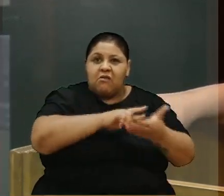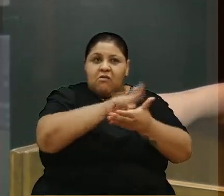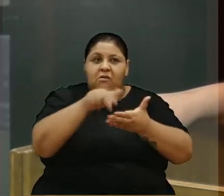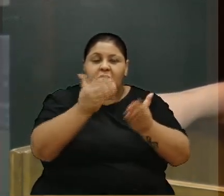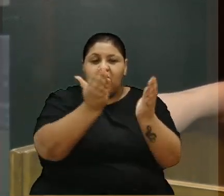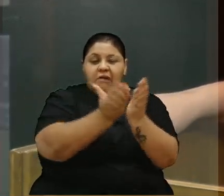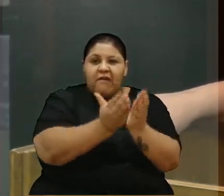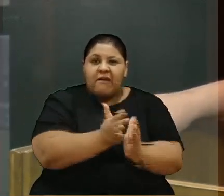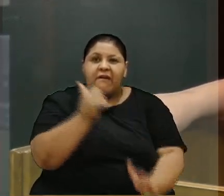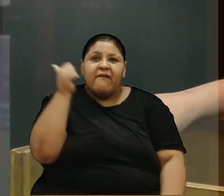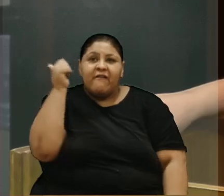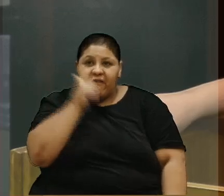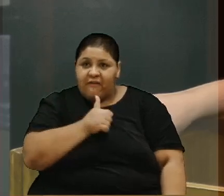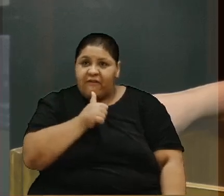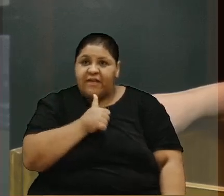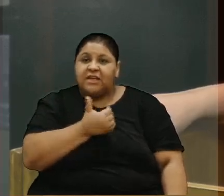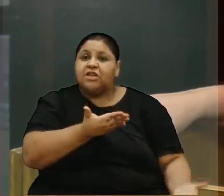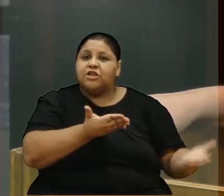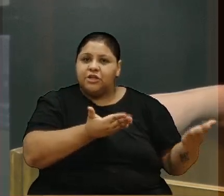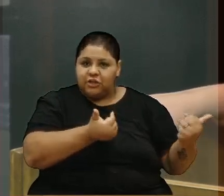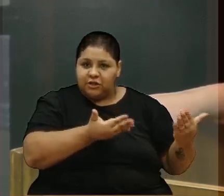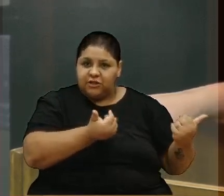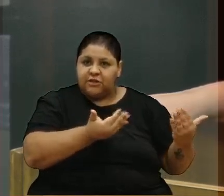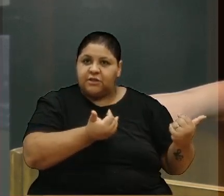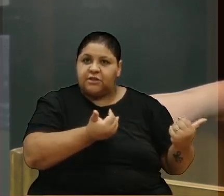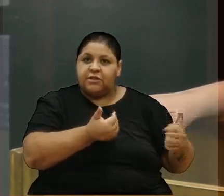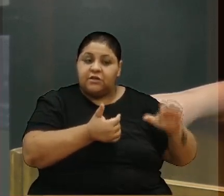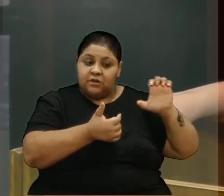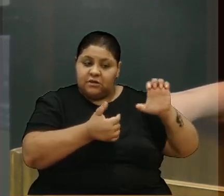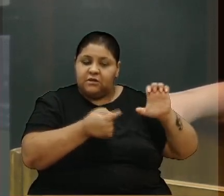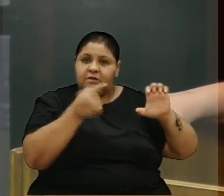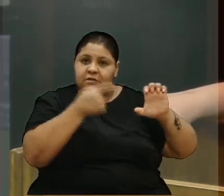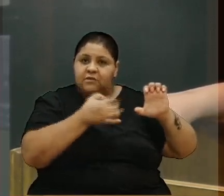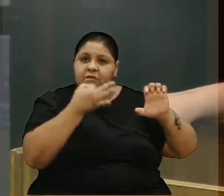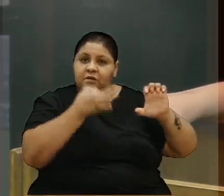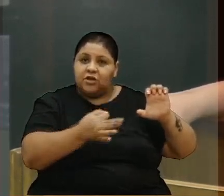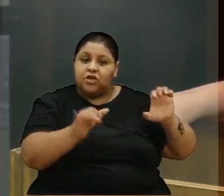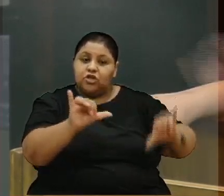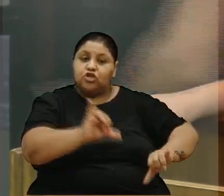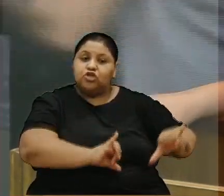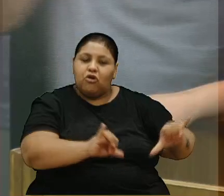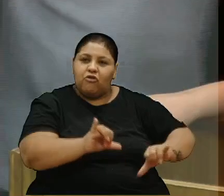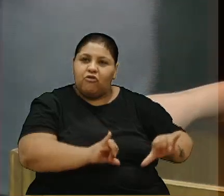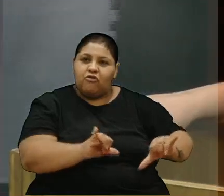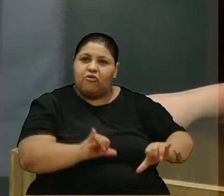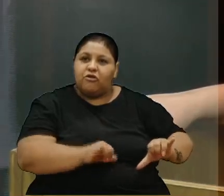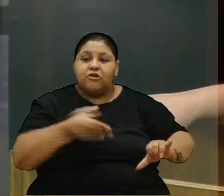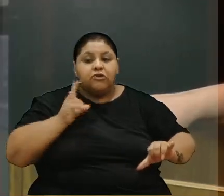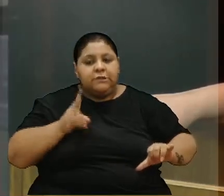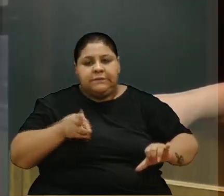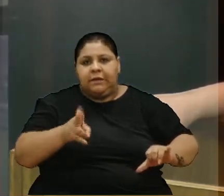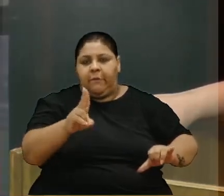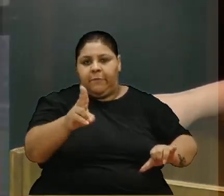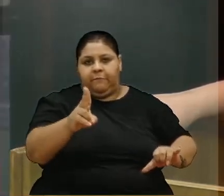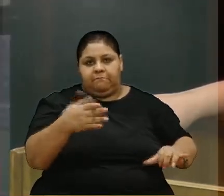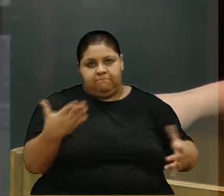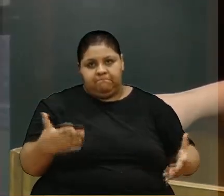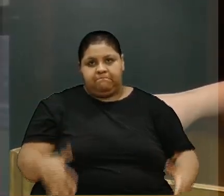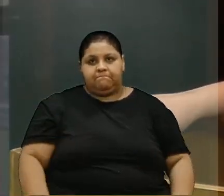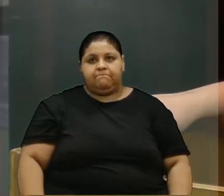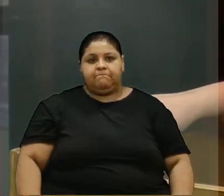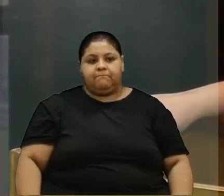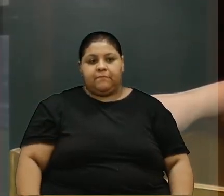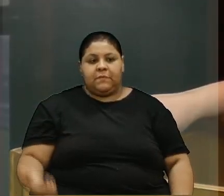estudos que mulheres jovens de esquerda posicionadas sofrem com isso corriqueiramente. Então, eu